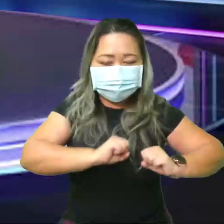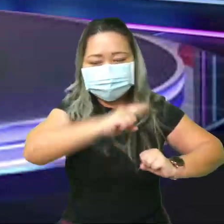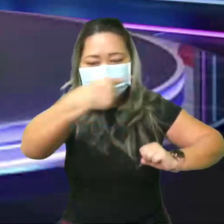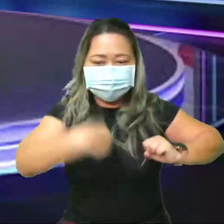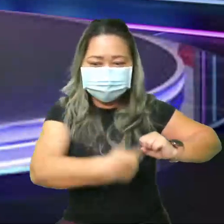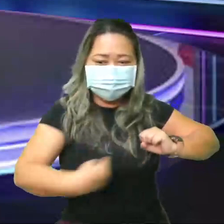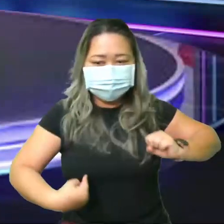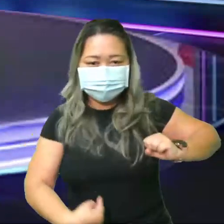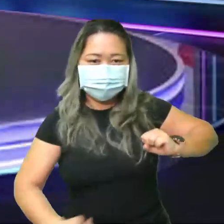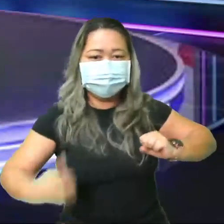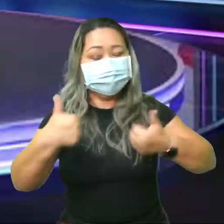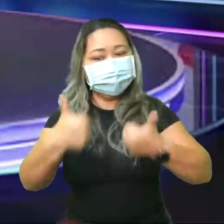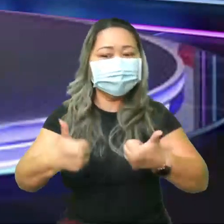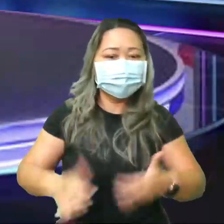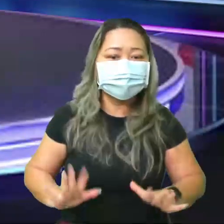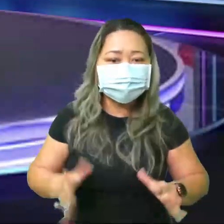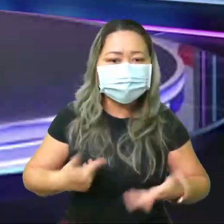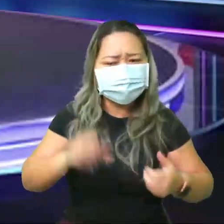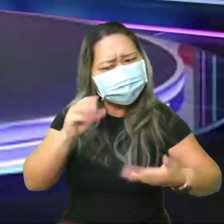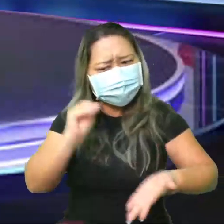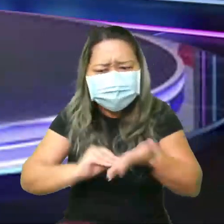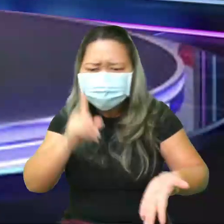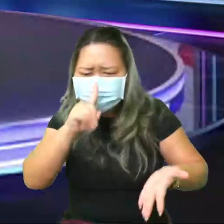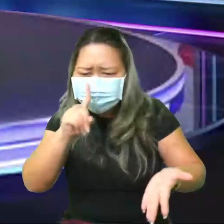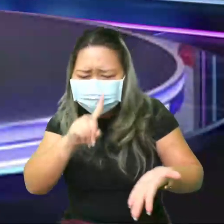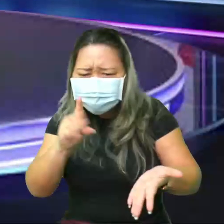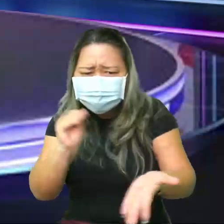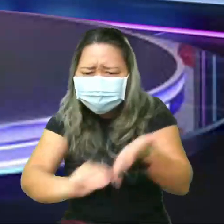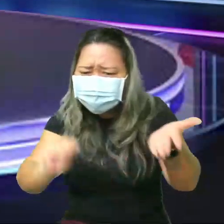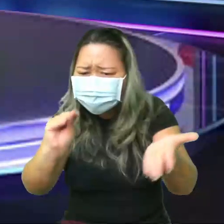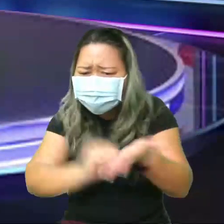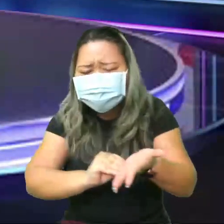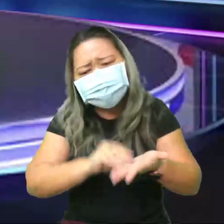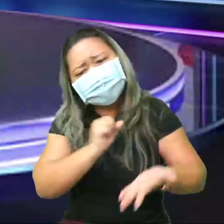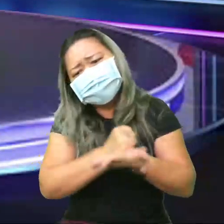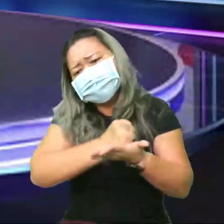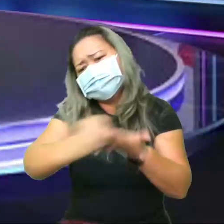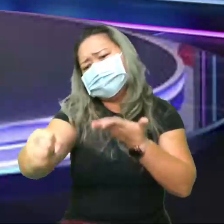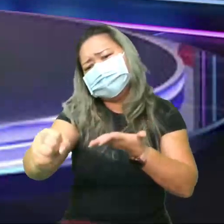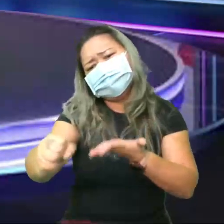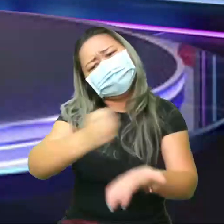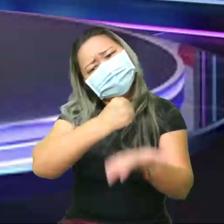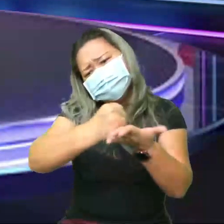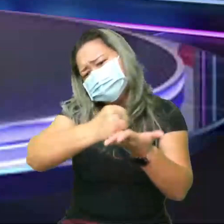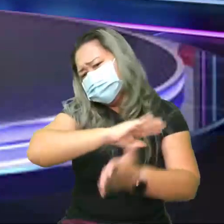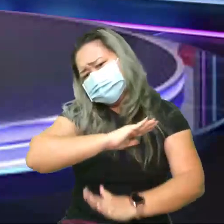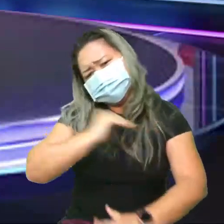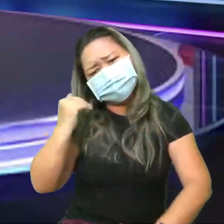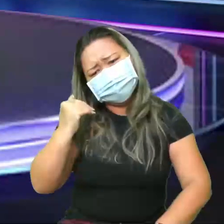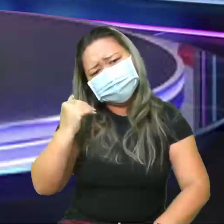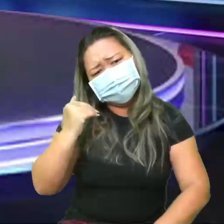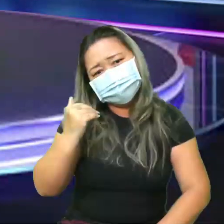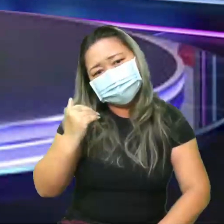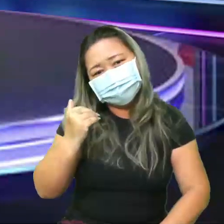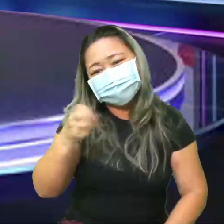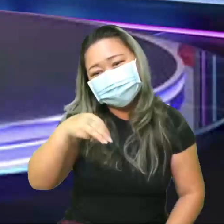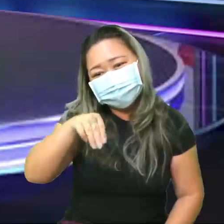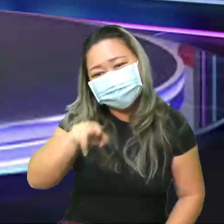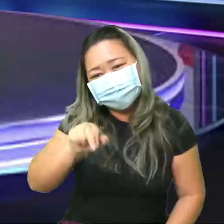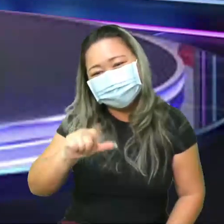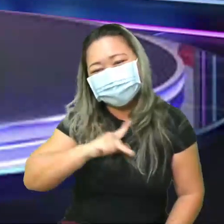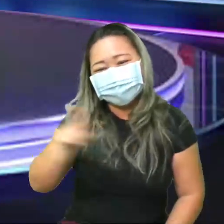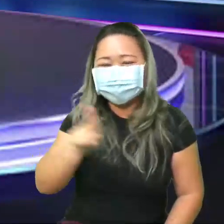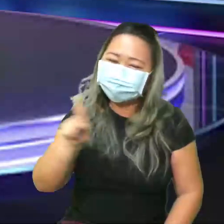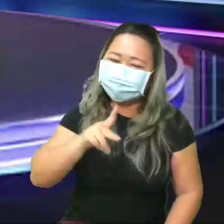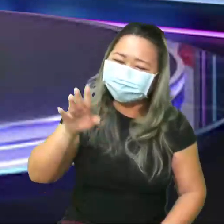arterial circule por todo o corpo, volta para o lado esquerdo do coração e aí vai bombear novamente para o pulmão, vai ver a troca, né? Eita, prof,